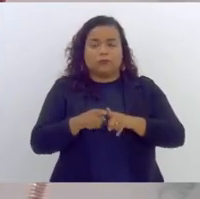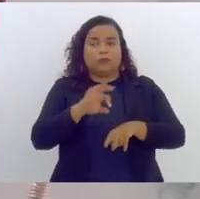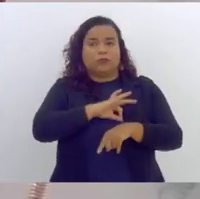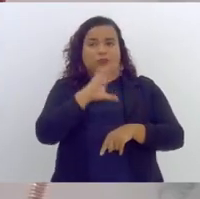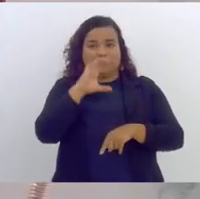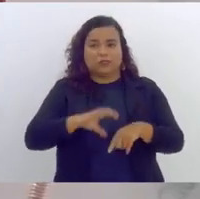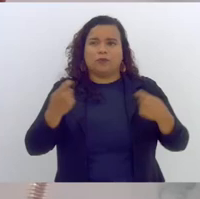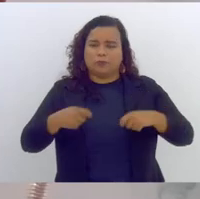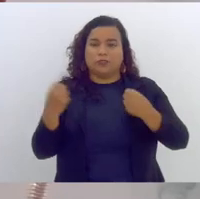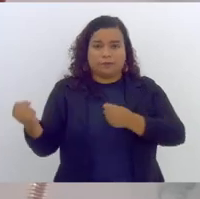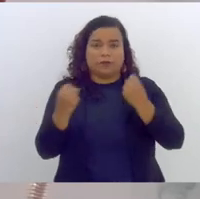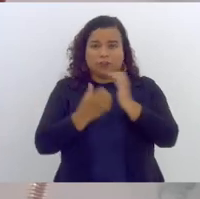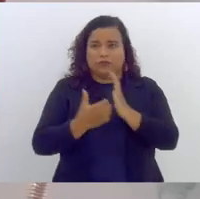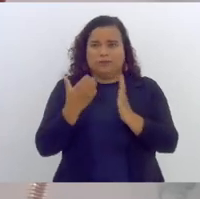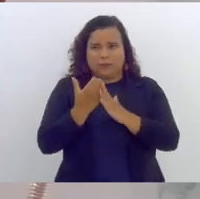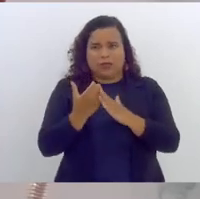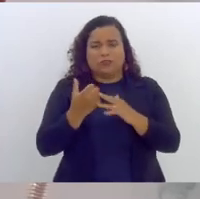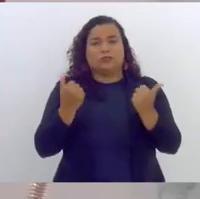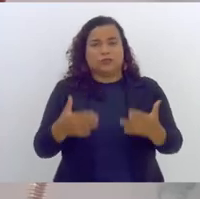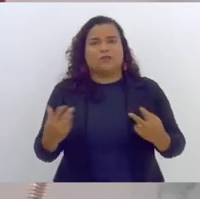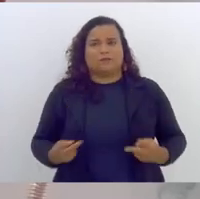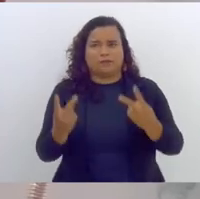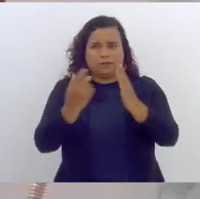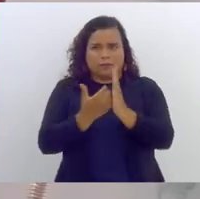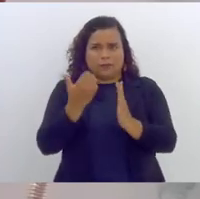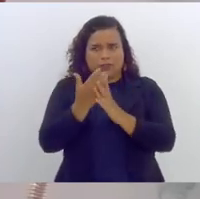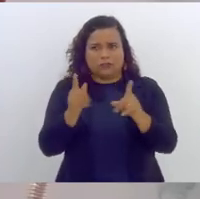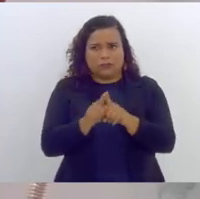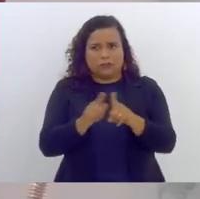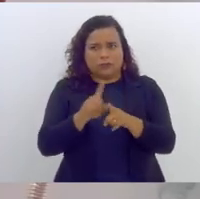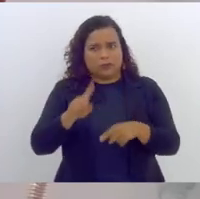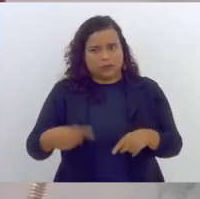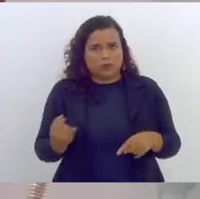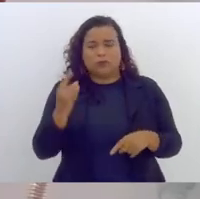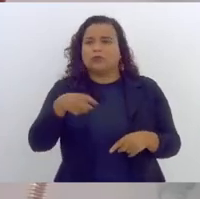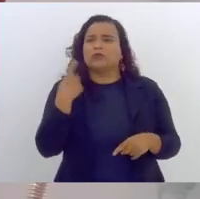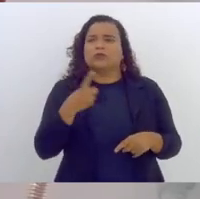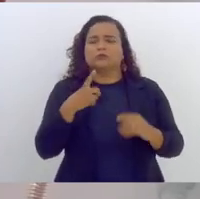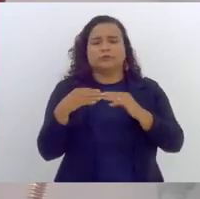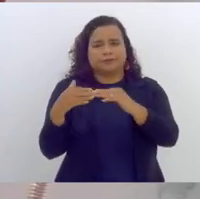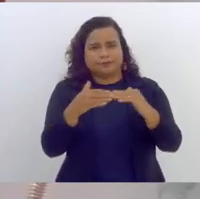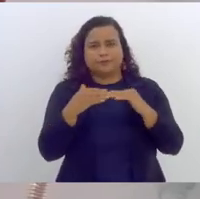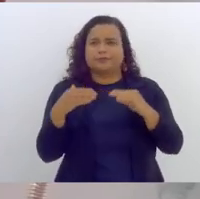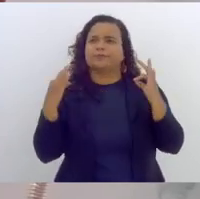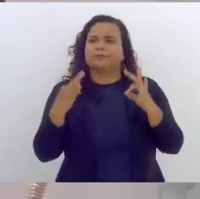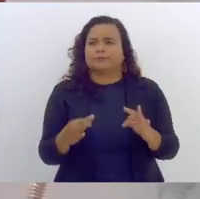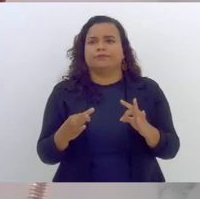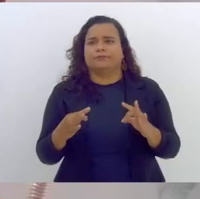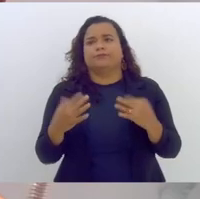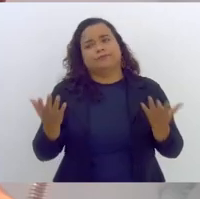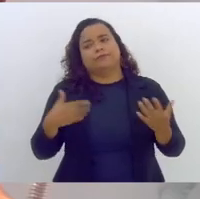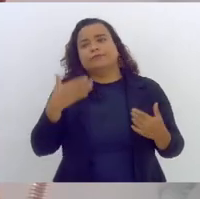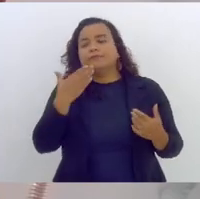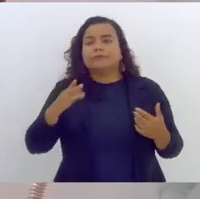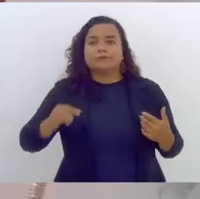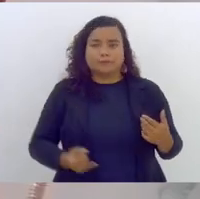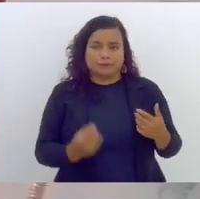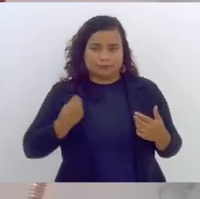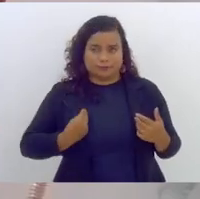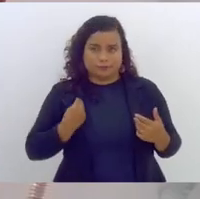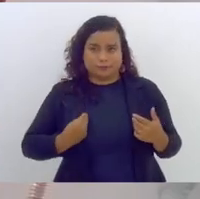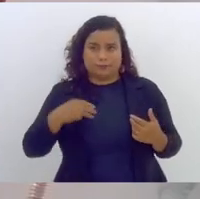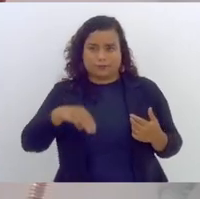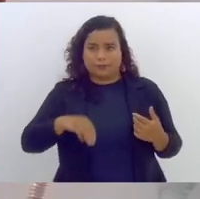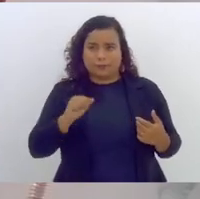civil cada vez mais forte mais valorizada é fundamental que a gente esteja em comunhão então eu faço aqui aproveitando aí na presença do